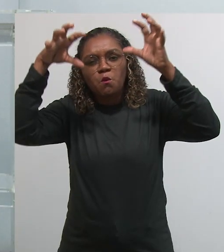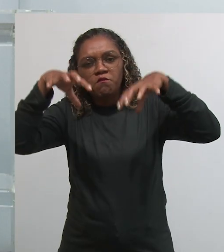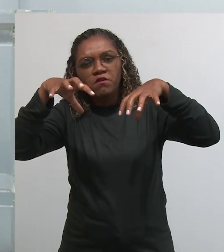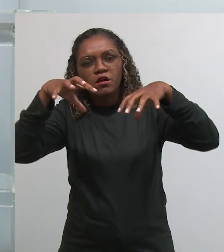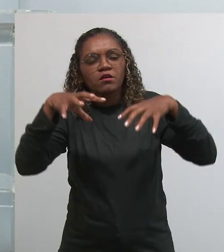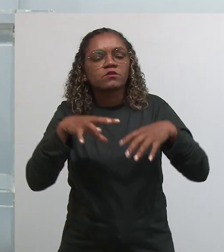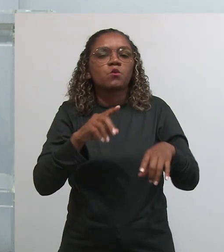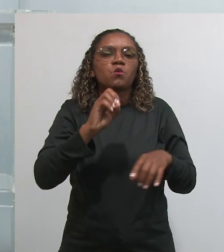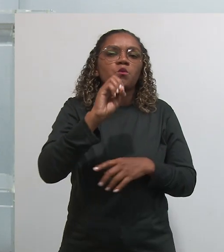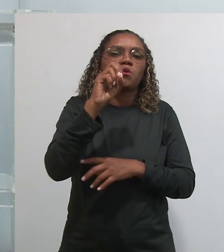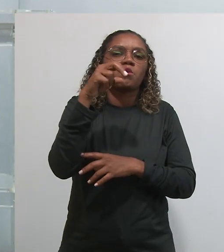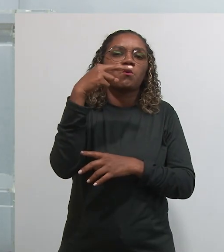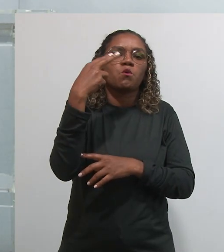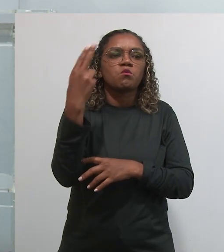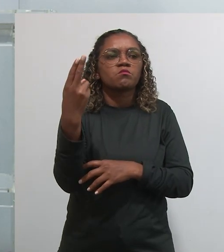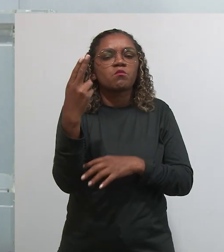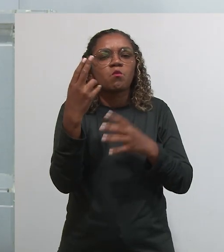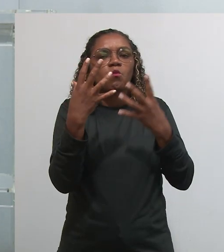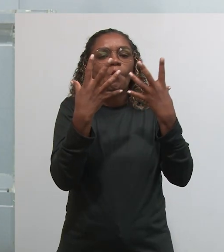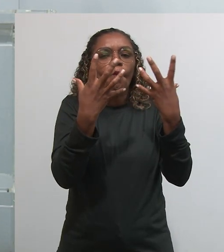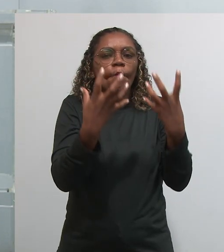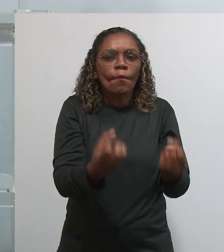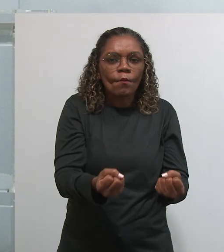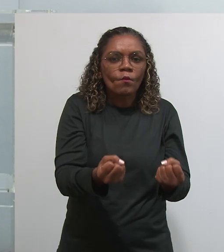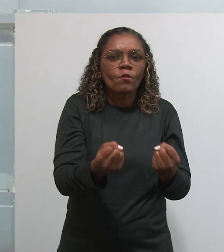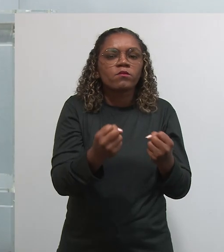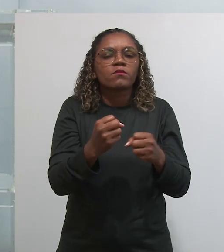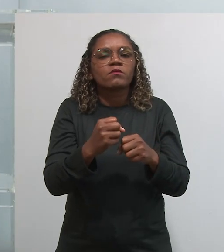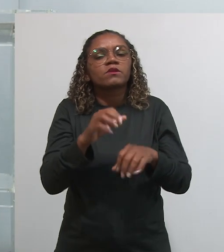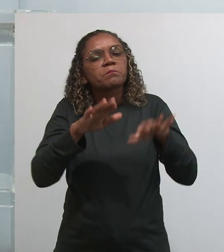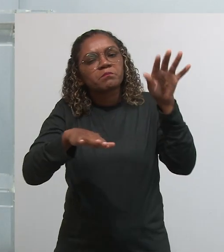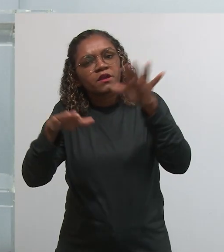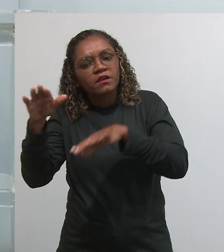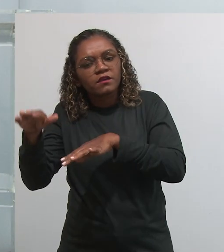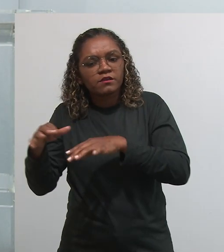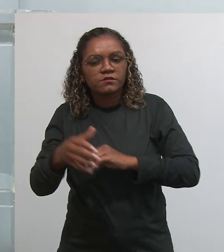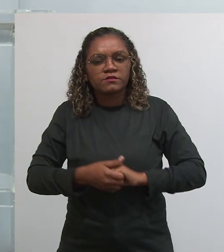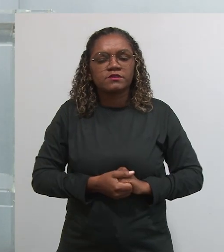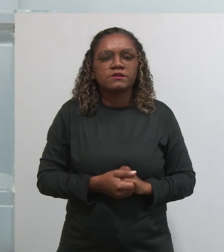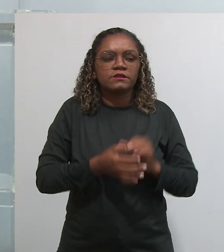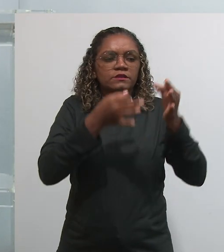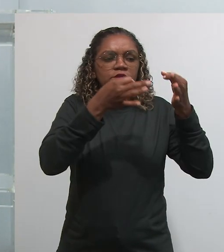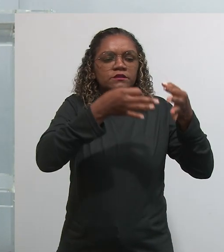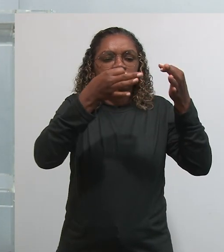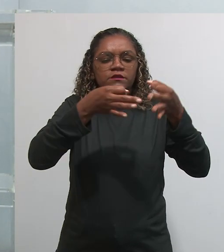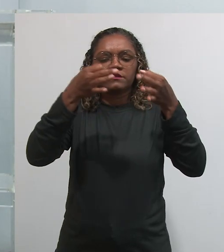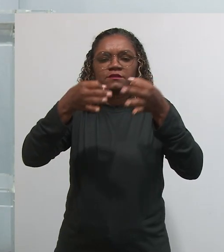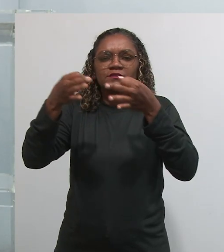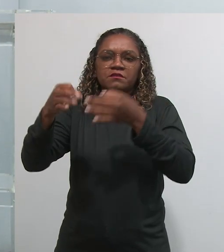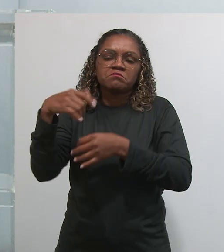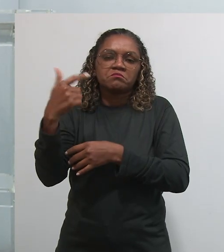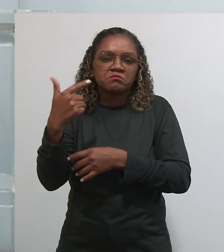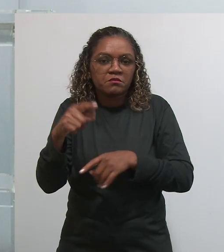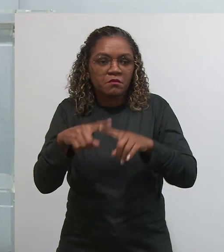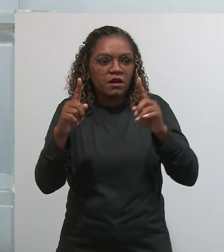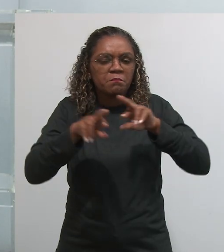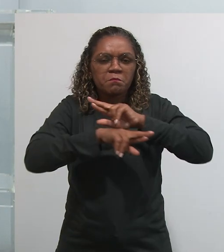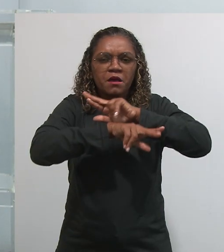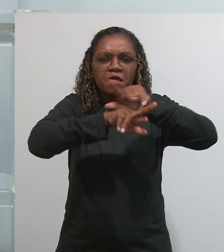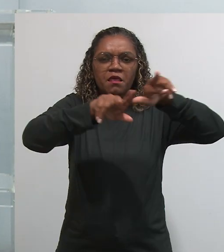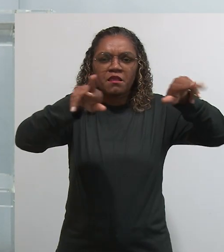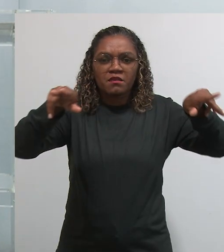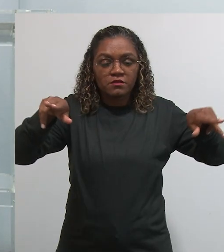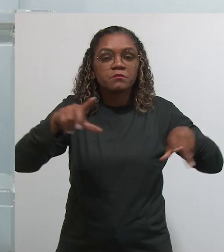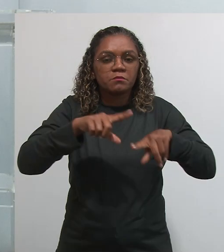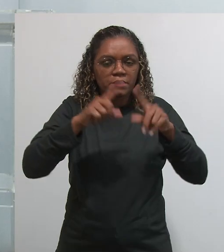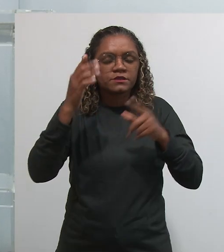de seca muito intenso. Nós não temos as estações do ano definidas, né, que eu digo, primavera, outono, mas nós temos